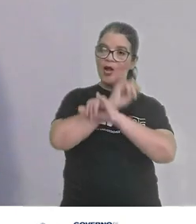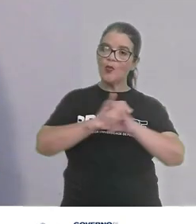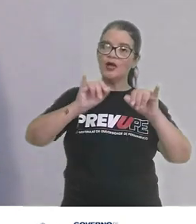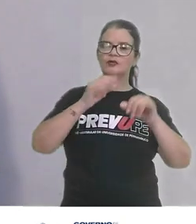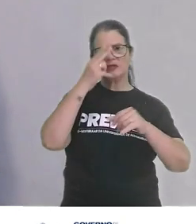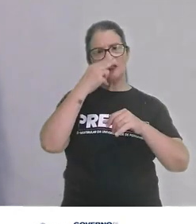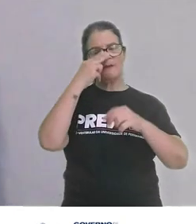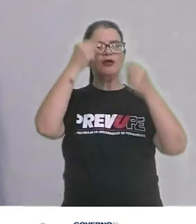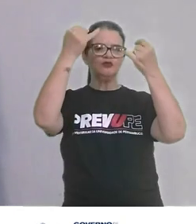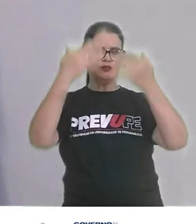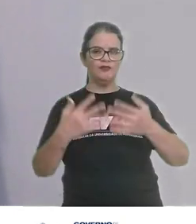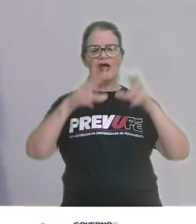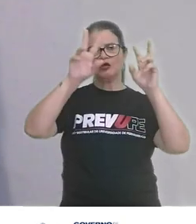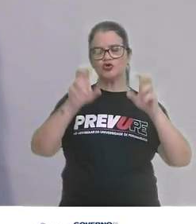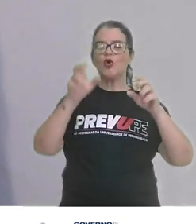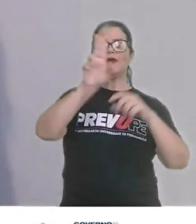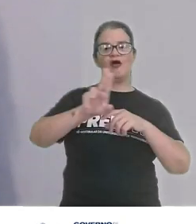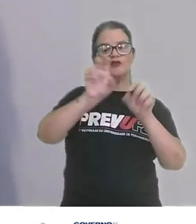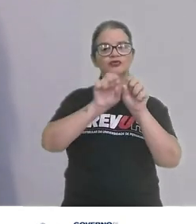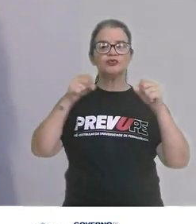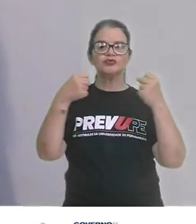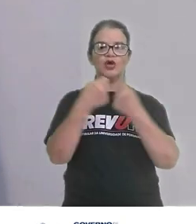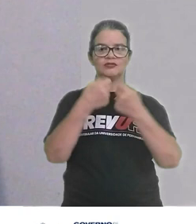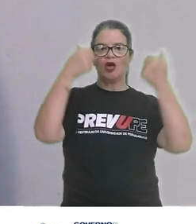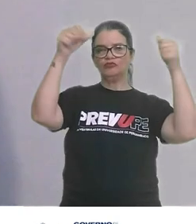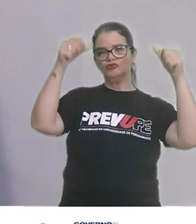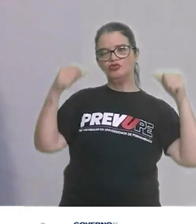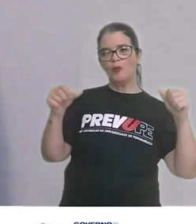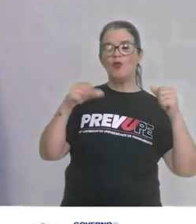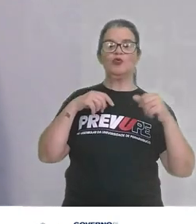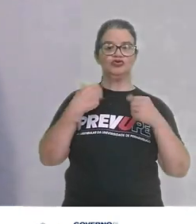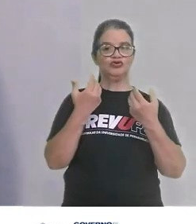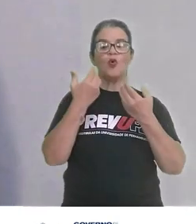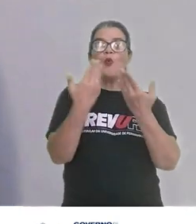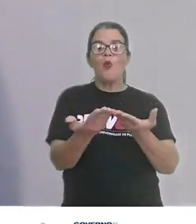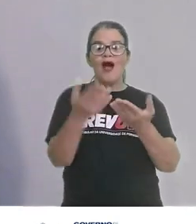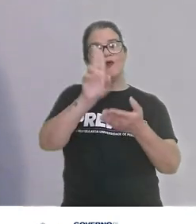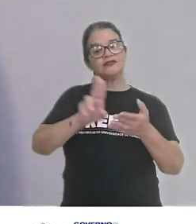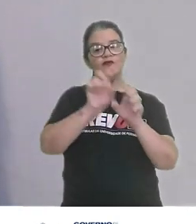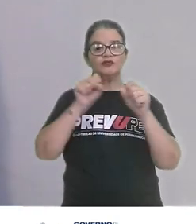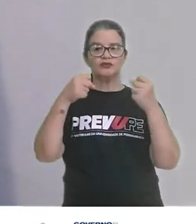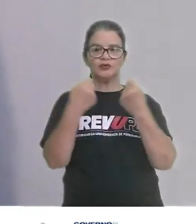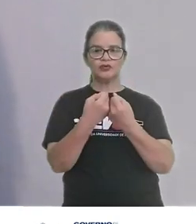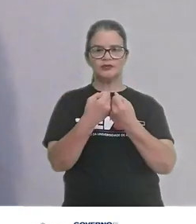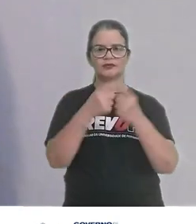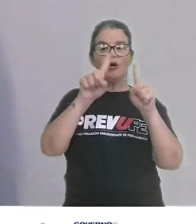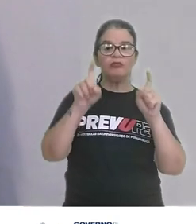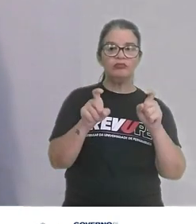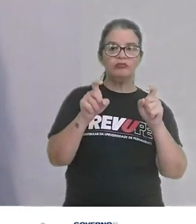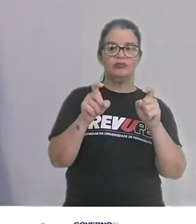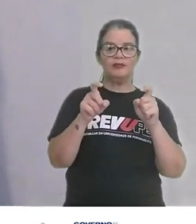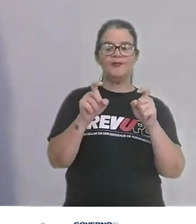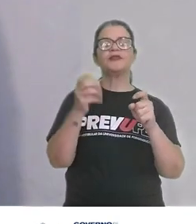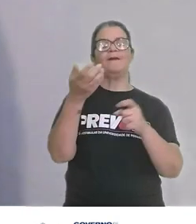enunciado mesmo fala sobre a função social dos posts. Qual seria essa função social? Para